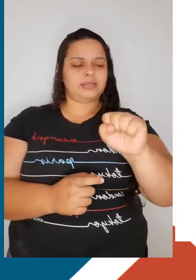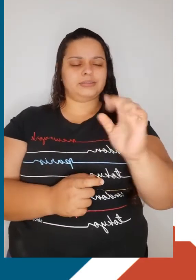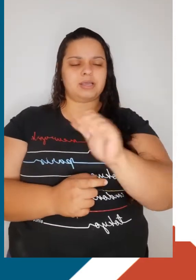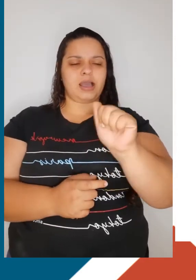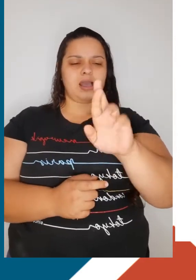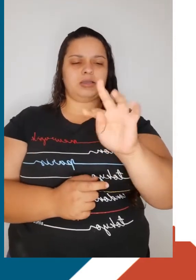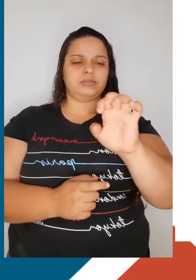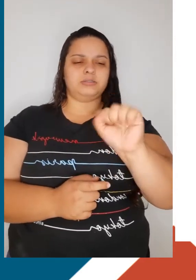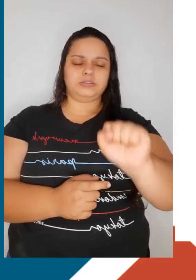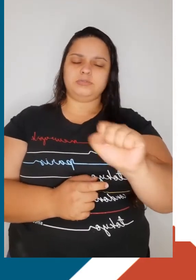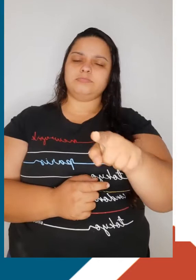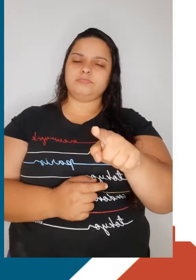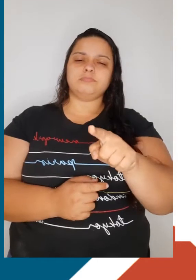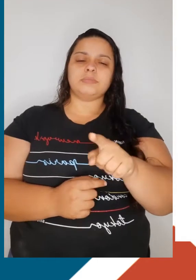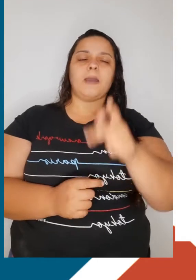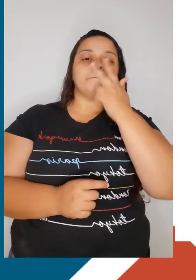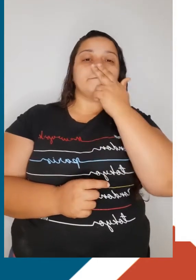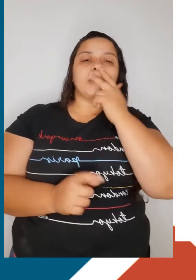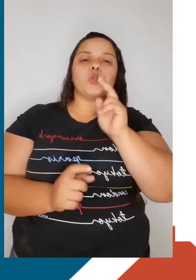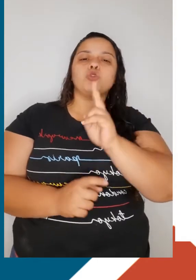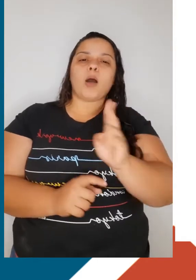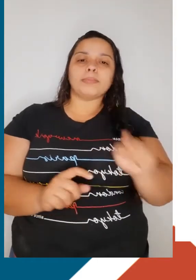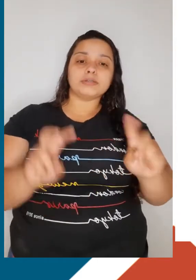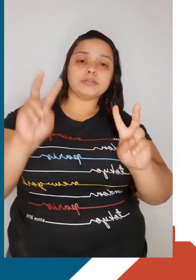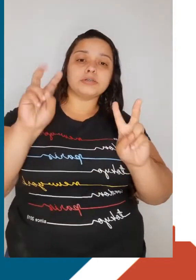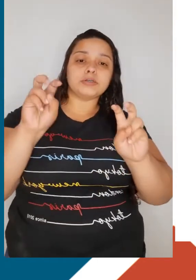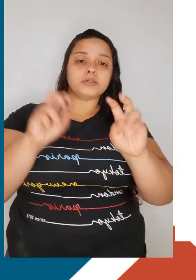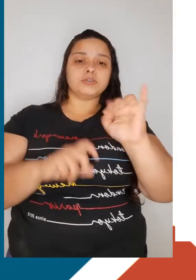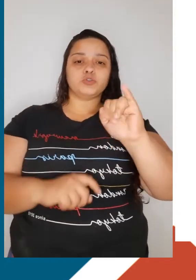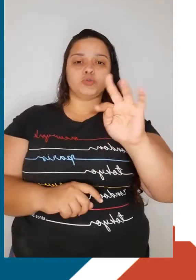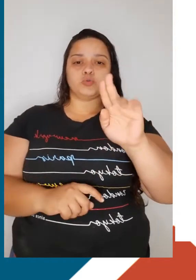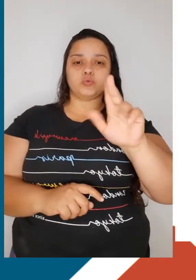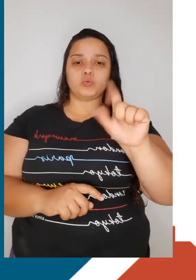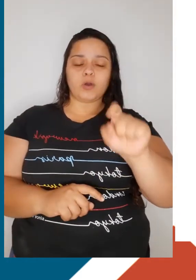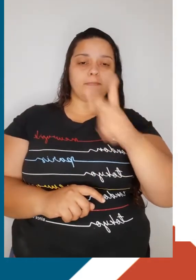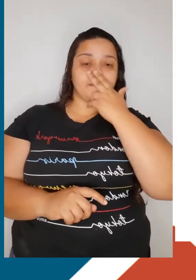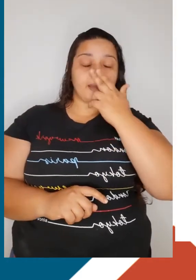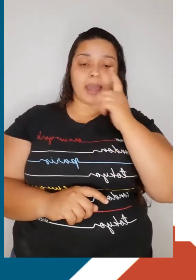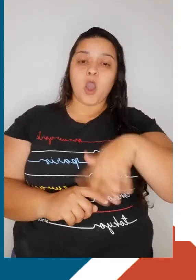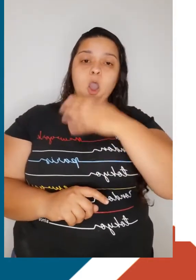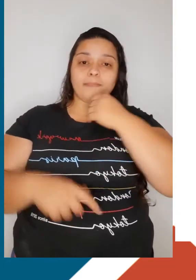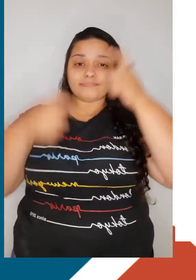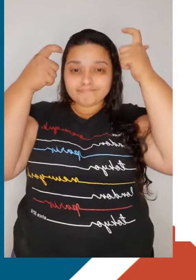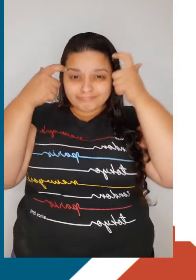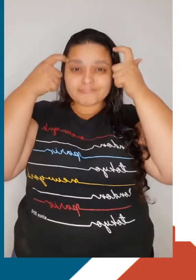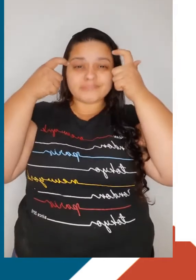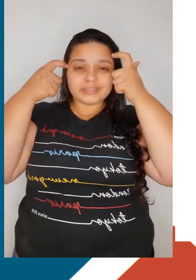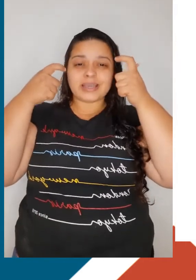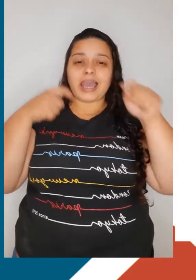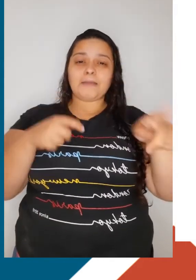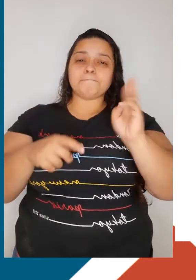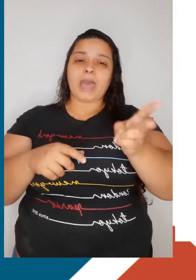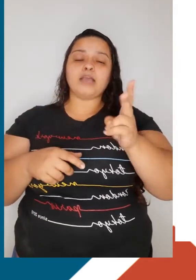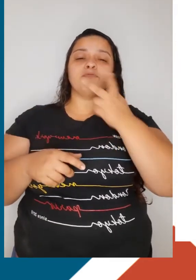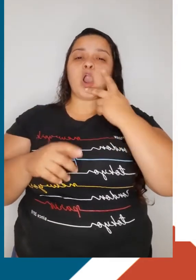Brasil. Como o próprio nome denuncia, Independência ou Morte, o quadro ele buscou representar o momento em que o príncipe regente teria